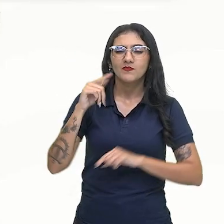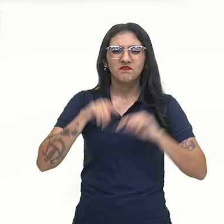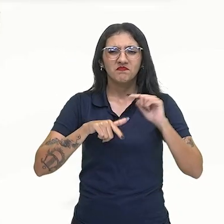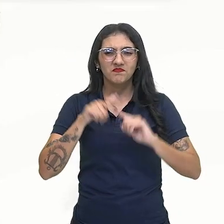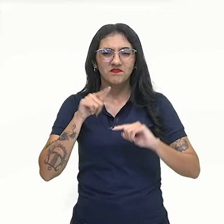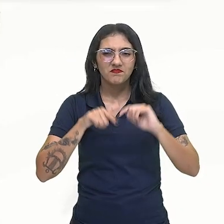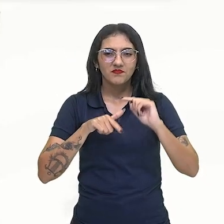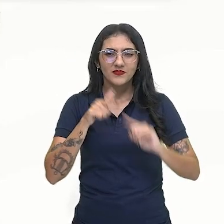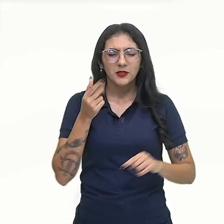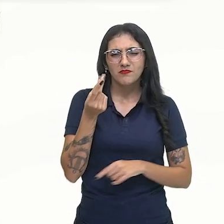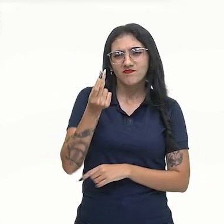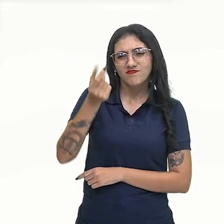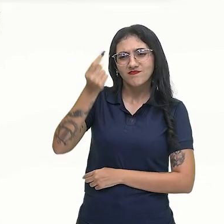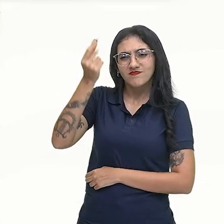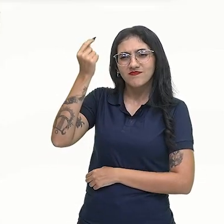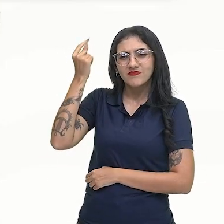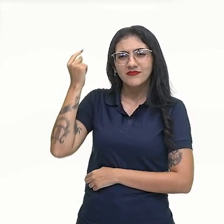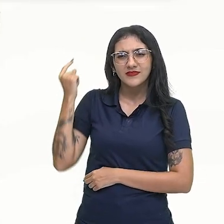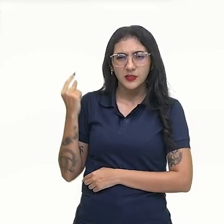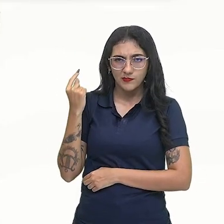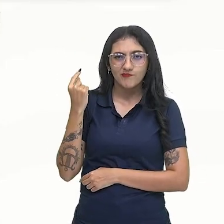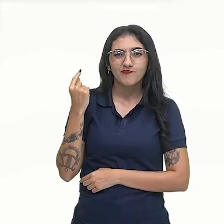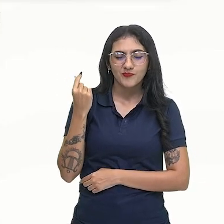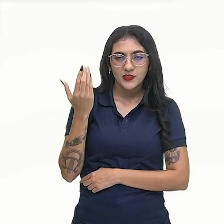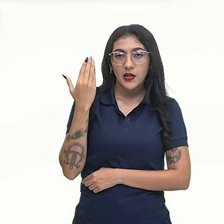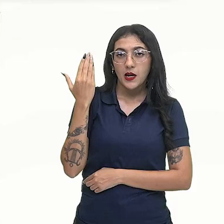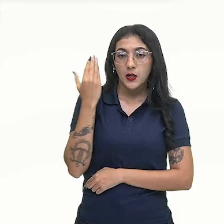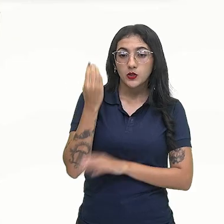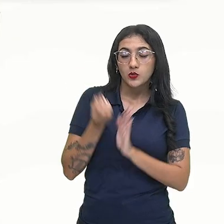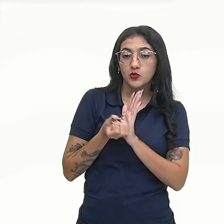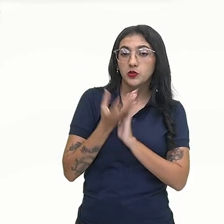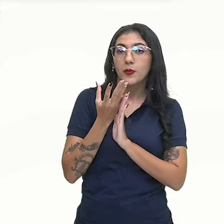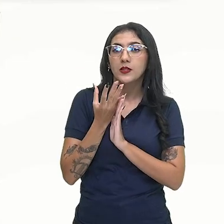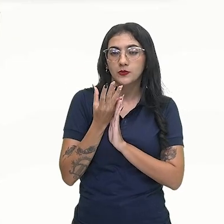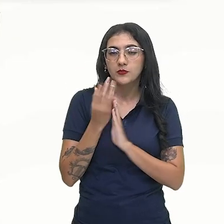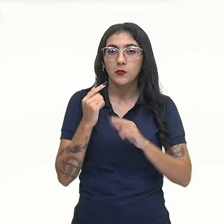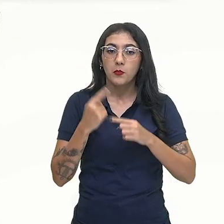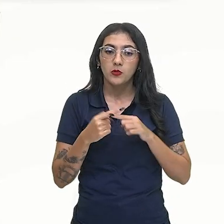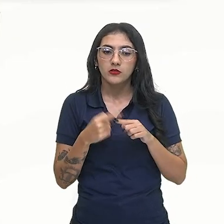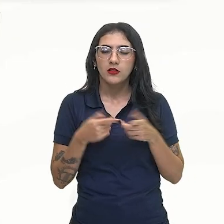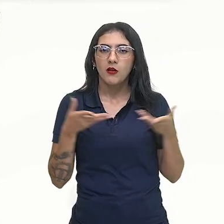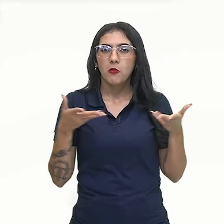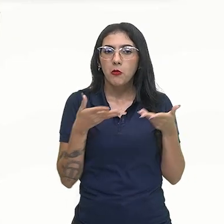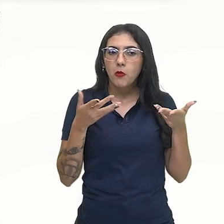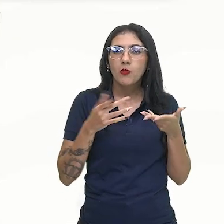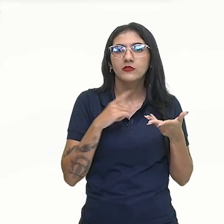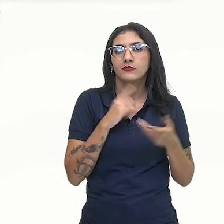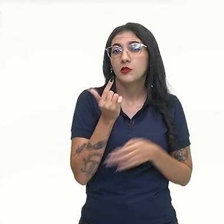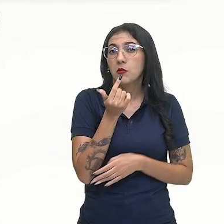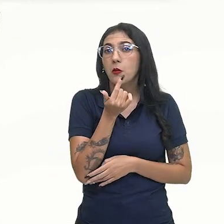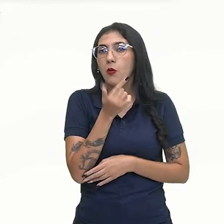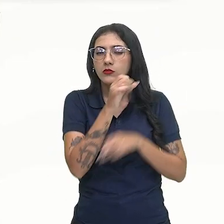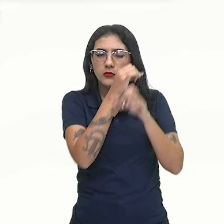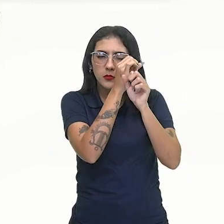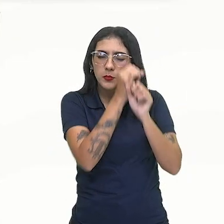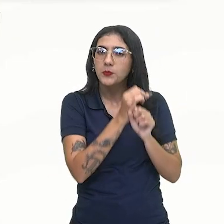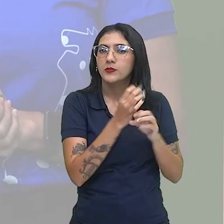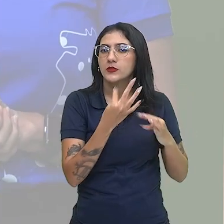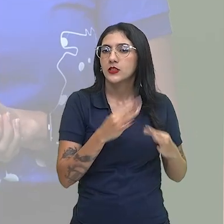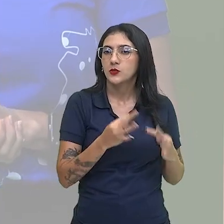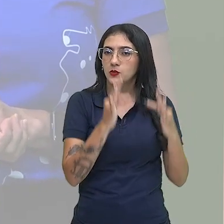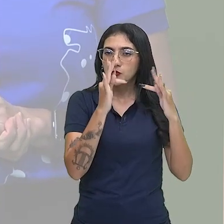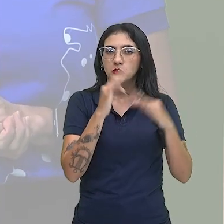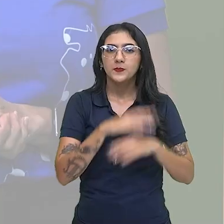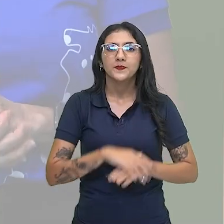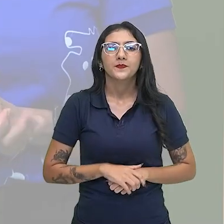do passado, né, uma estrutura mais rudimentar, pois hoje em dia nós temos outros microscópios mais atuais. Vamos conhecer